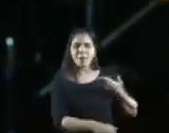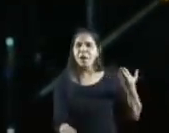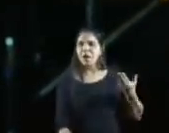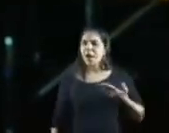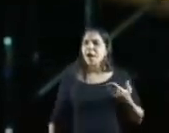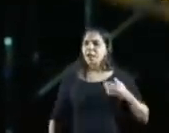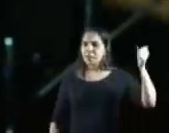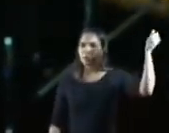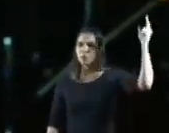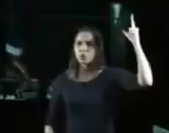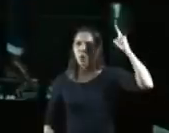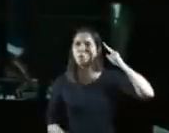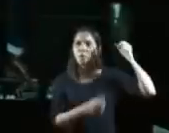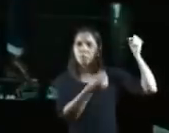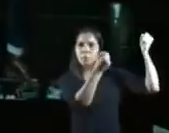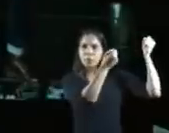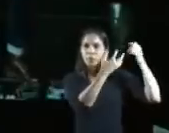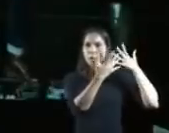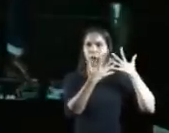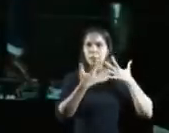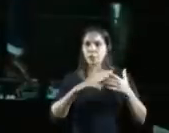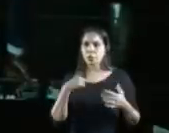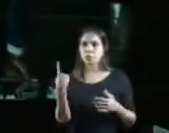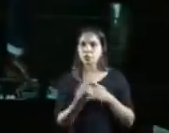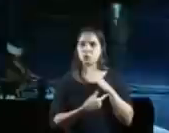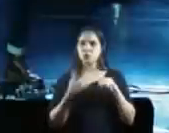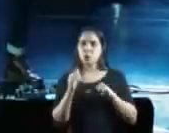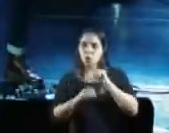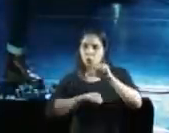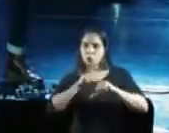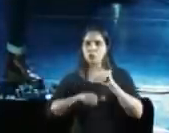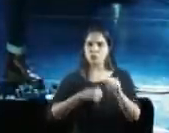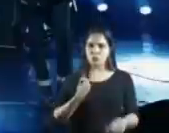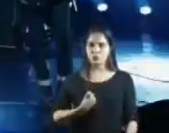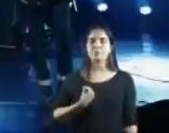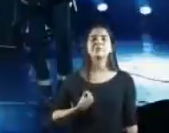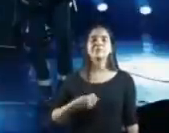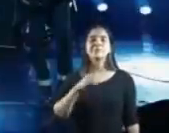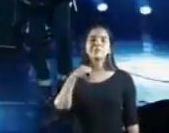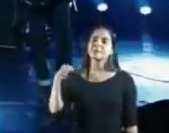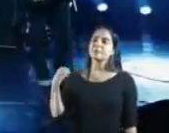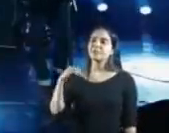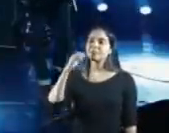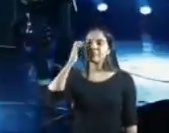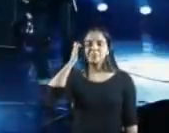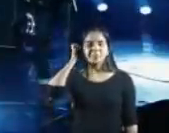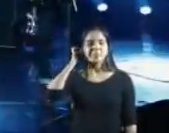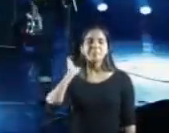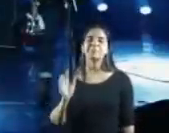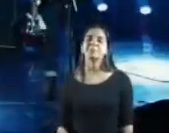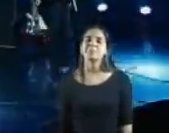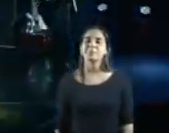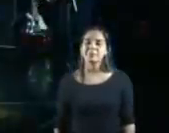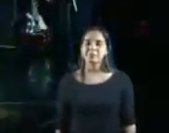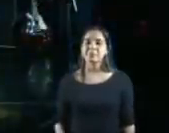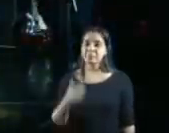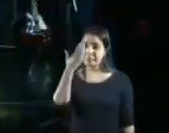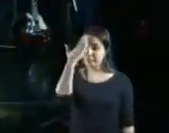Avante, camarada, e o sol brilhará pra todos nós. Muito obrigado a todos que estão em casa.